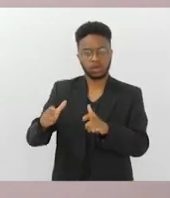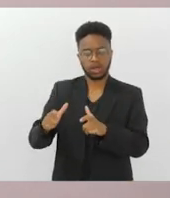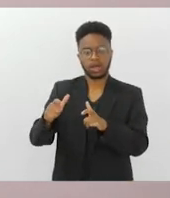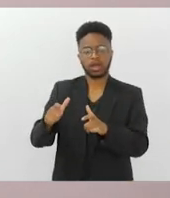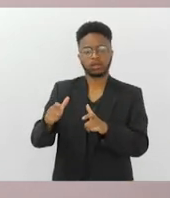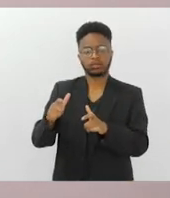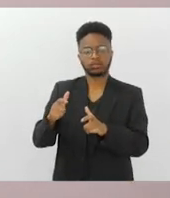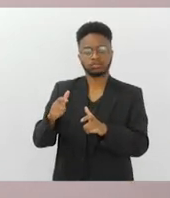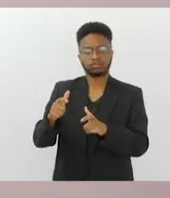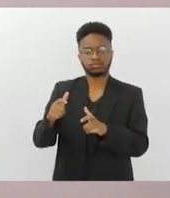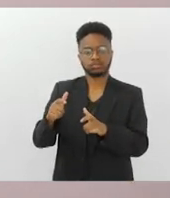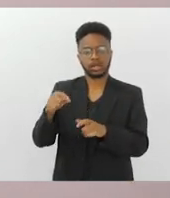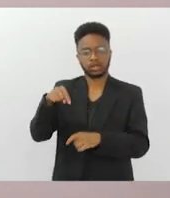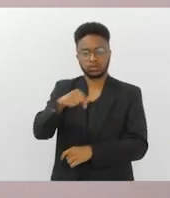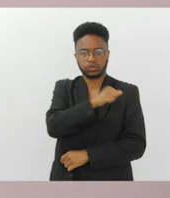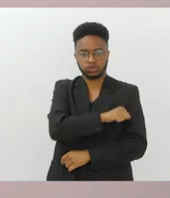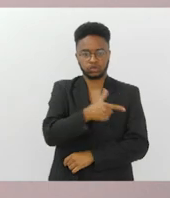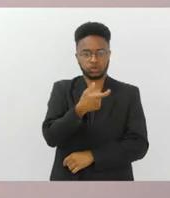2022.